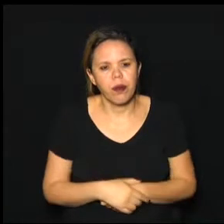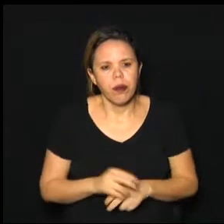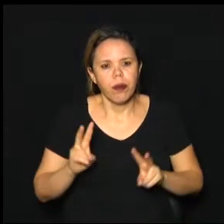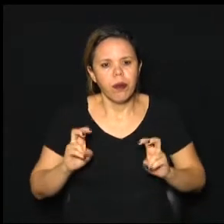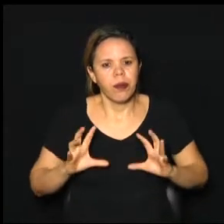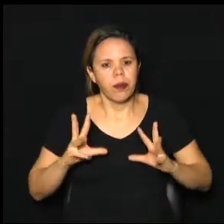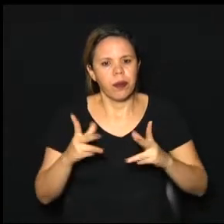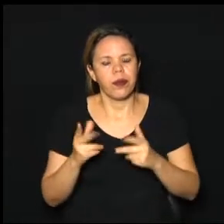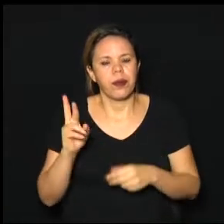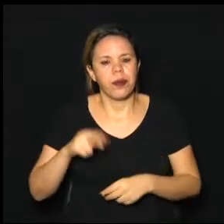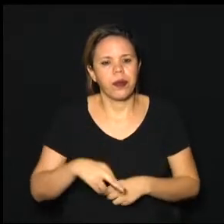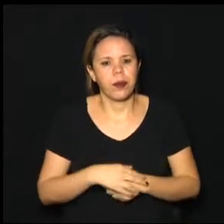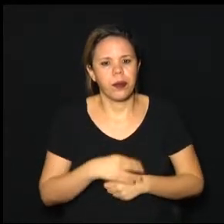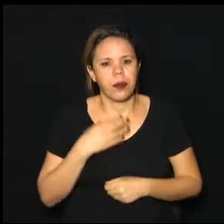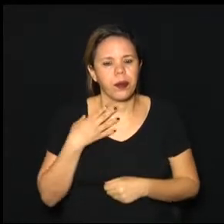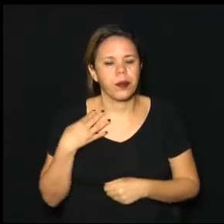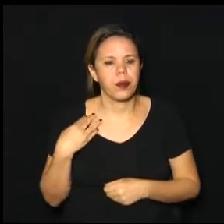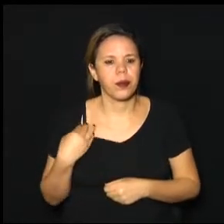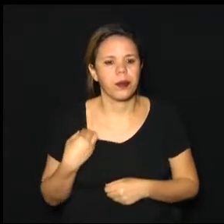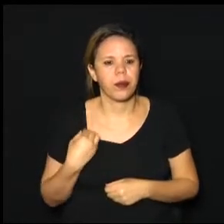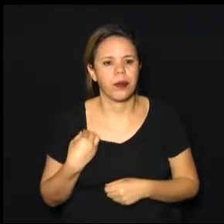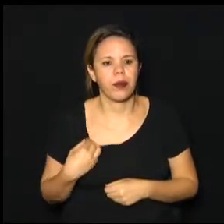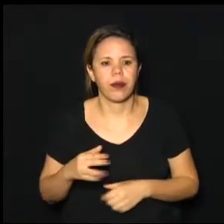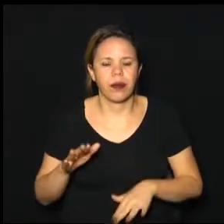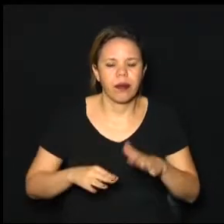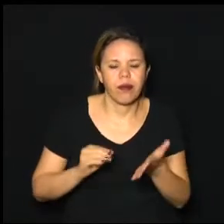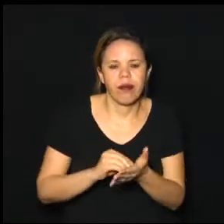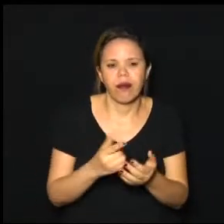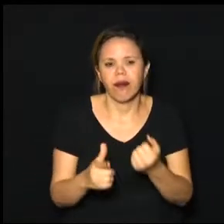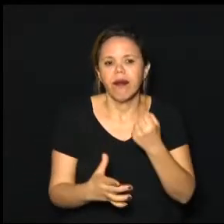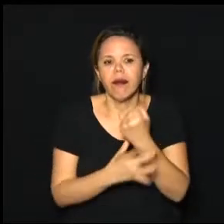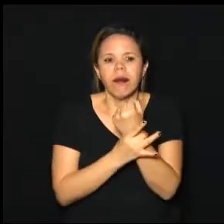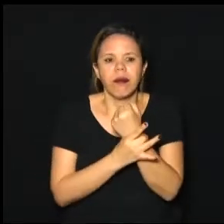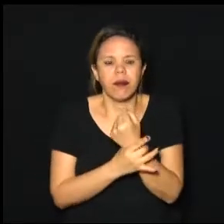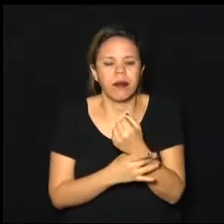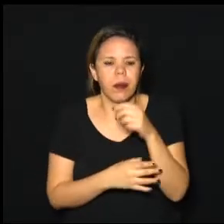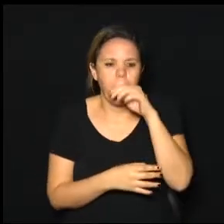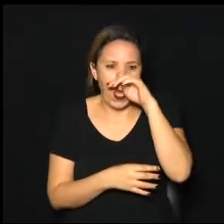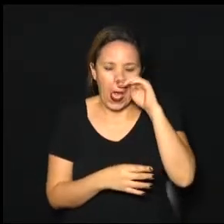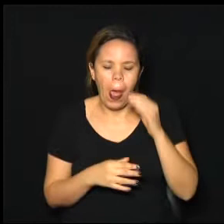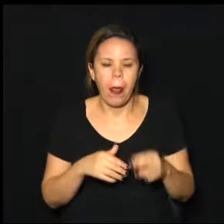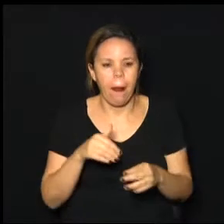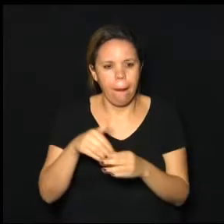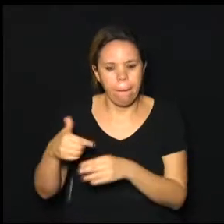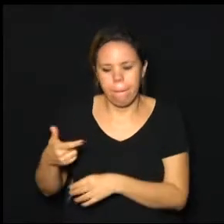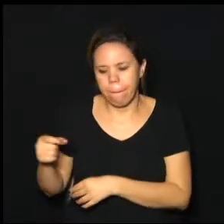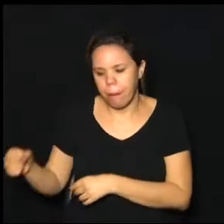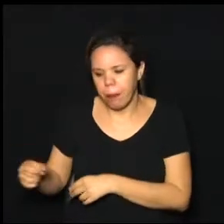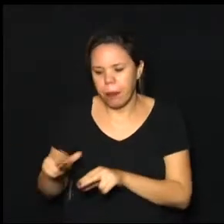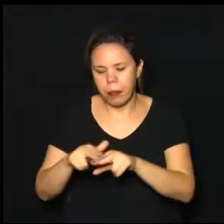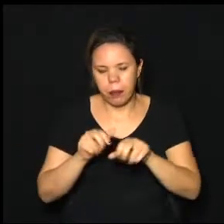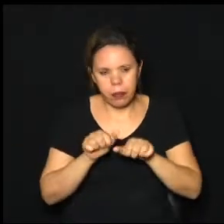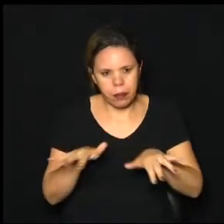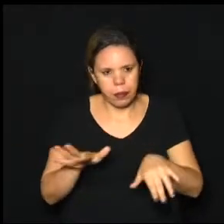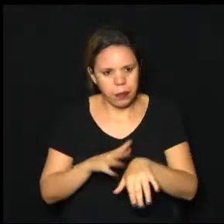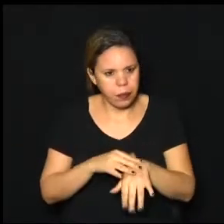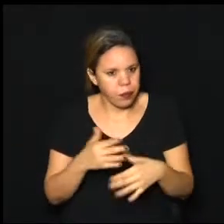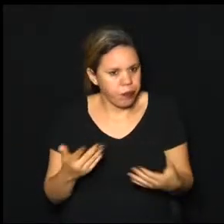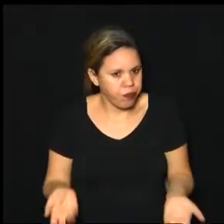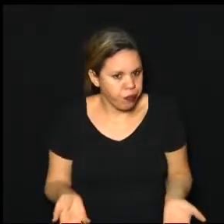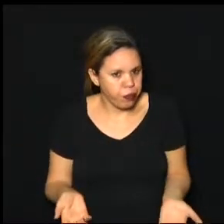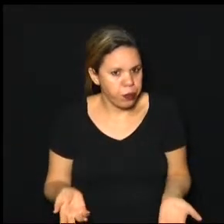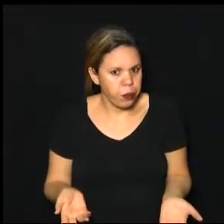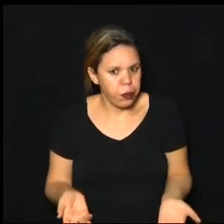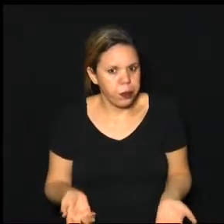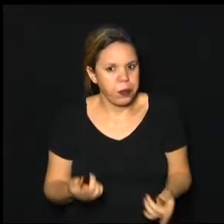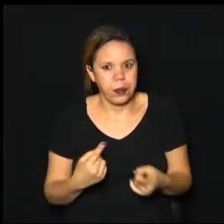sobretudo em razão dessa insegurança que nós temos nas eleições de 2020 por conta da pandemia,